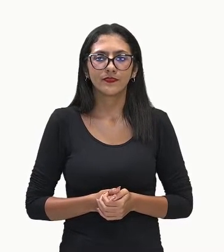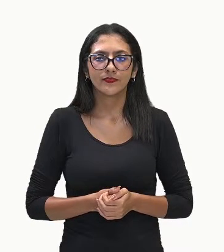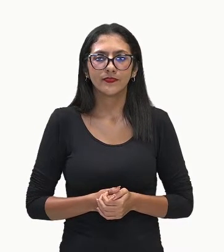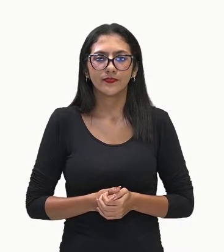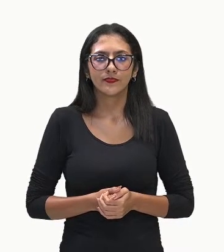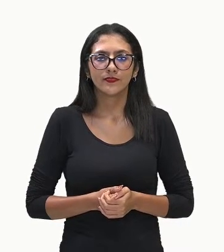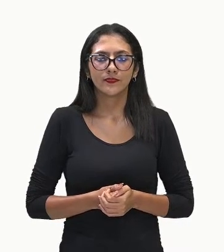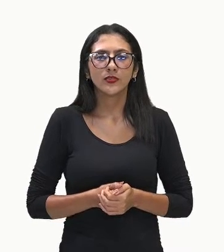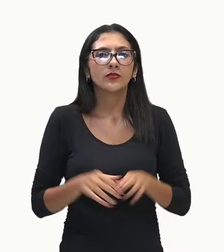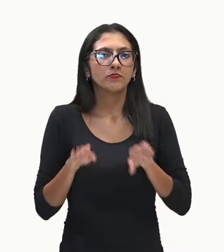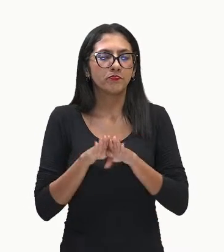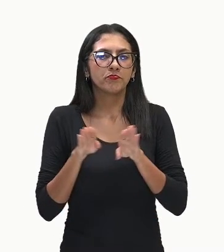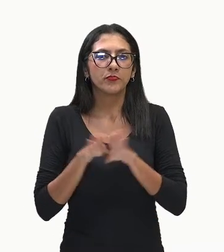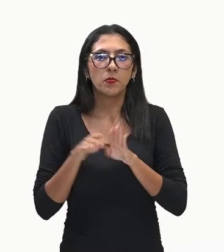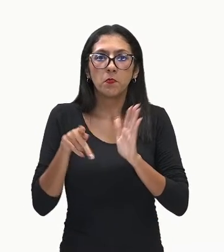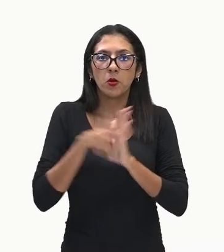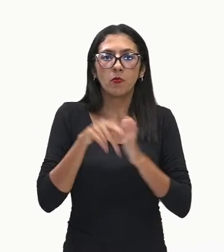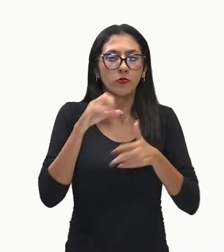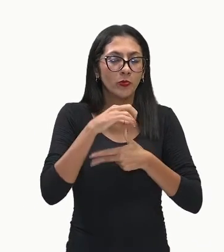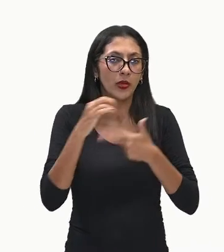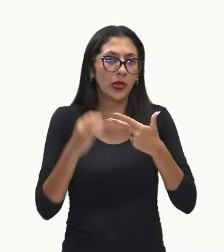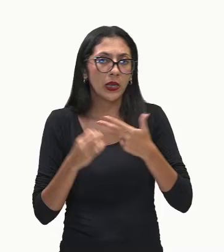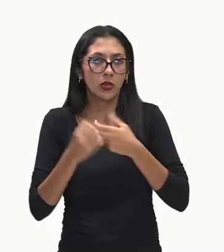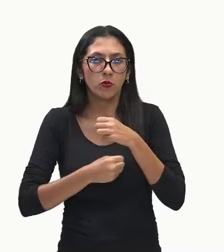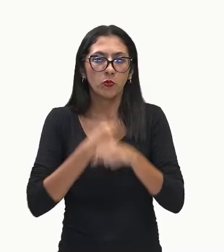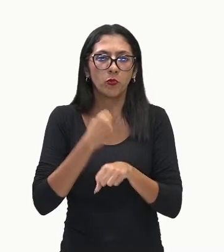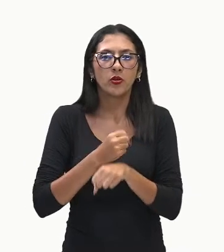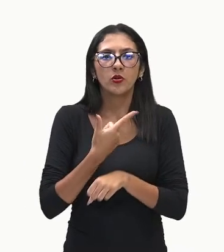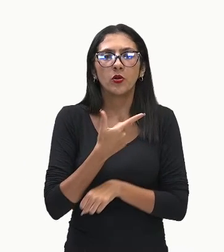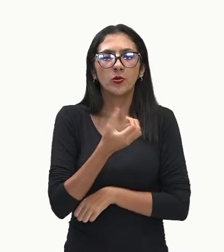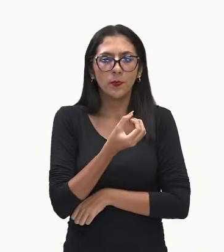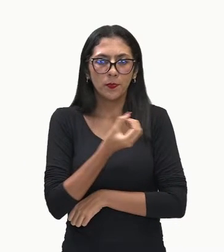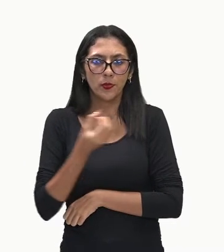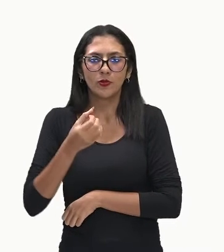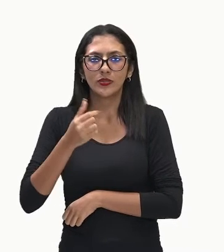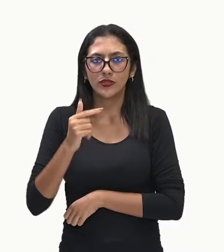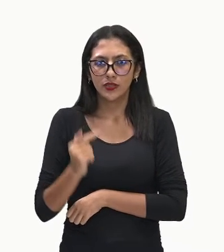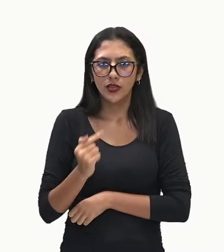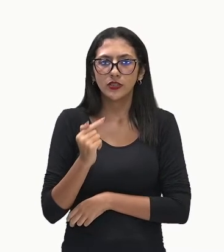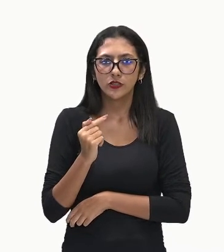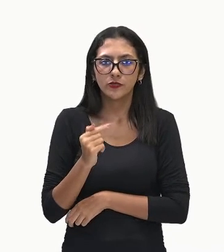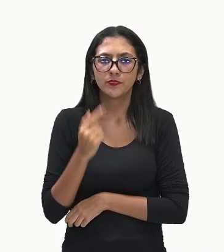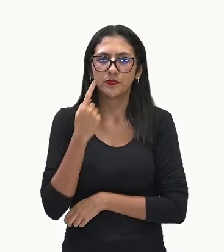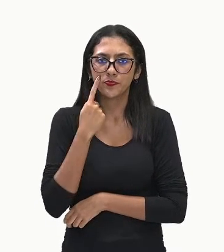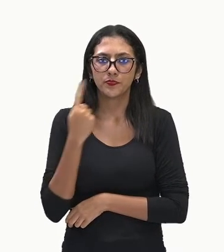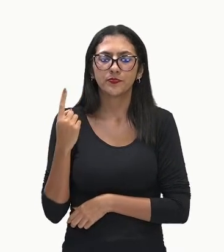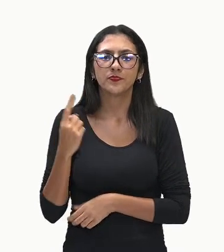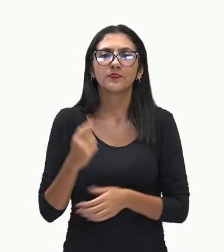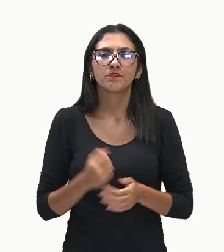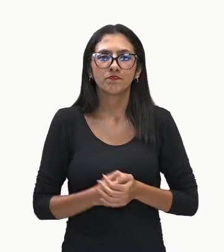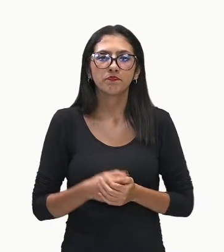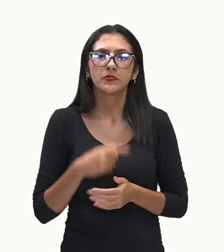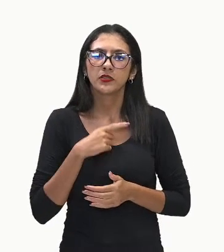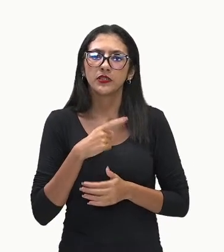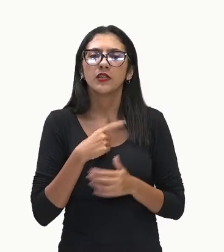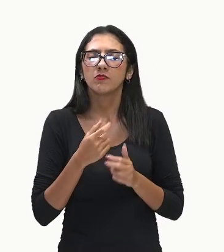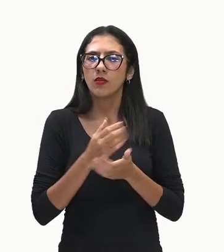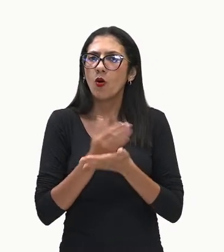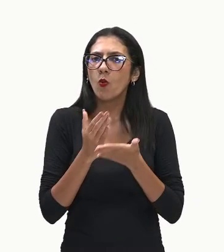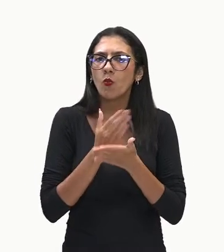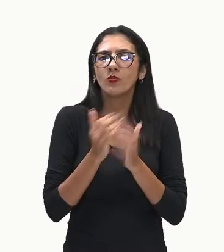Vem do Enem de 2007, né? Associação Brasileira de Defesa do Consumidor, com